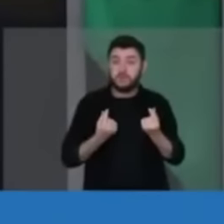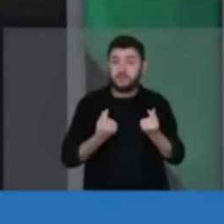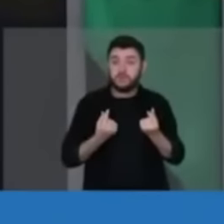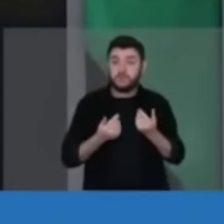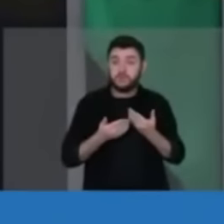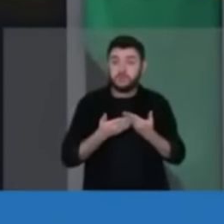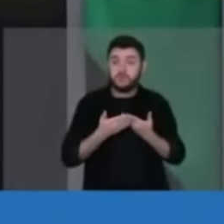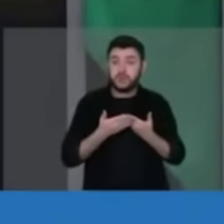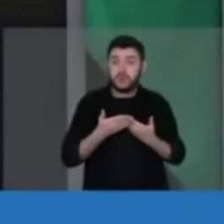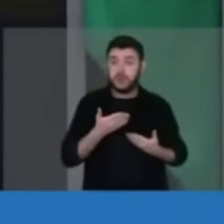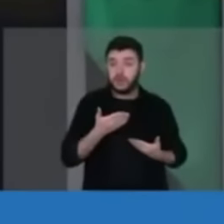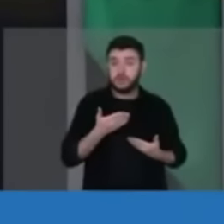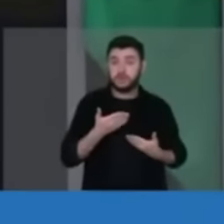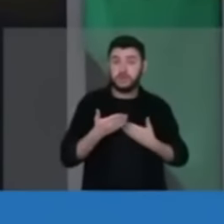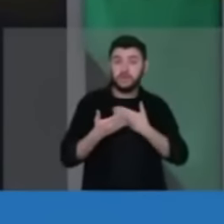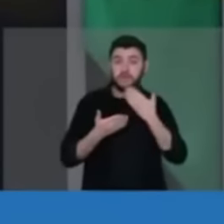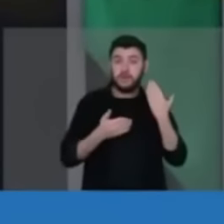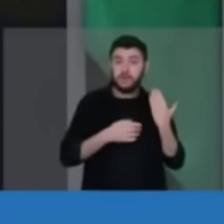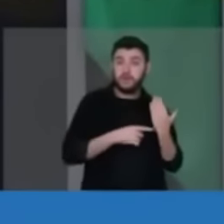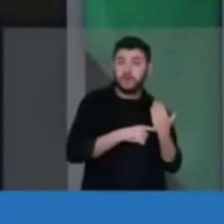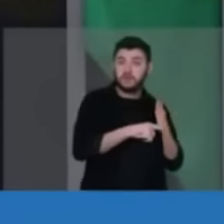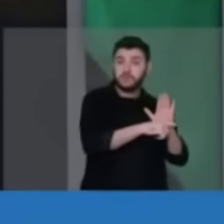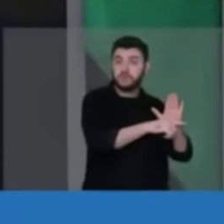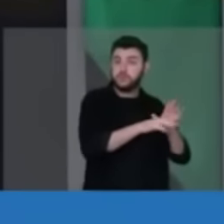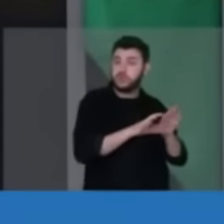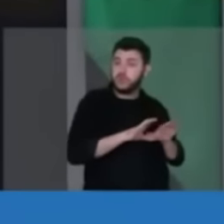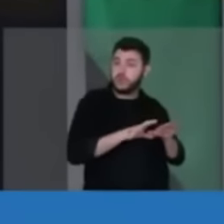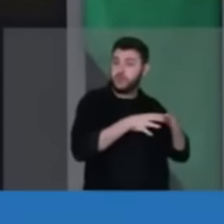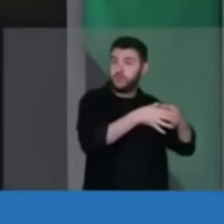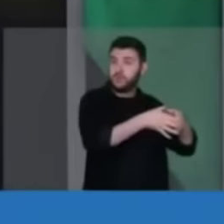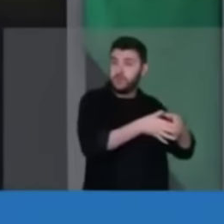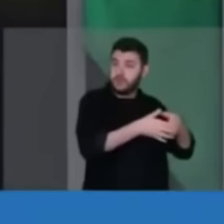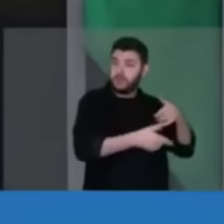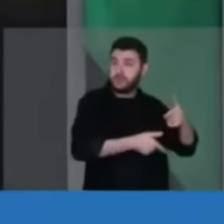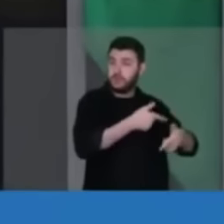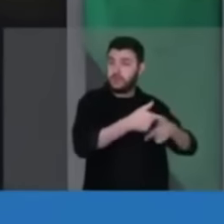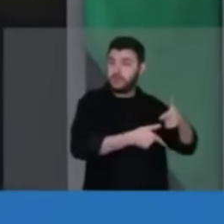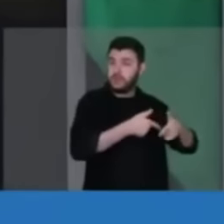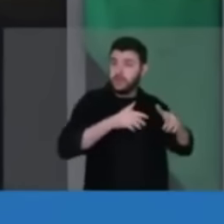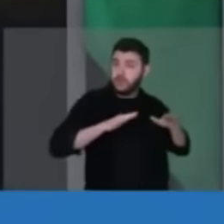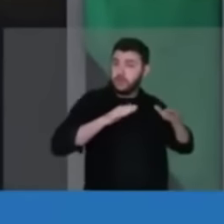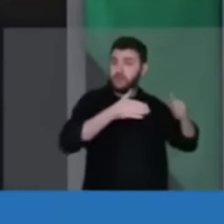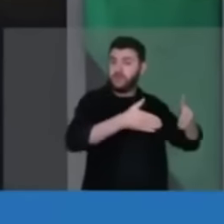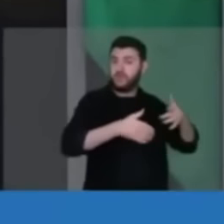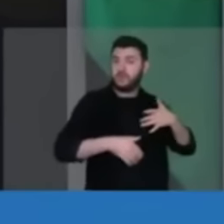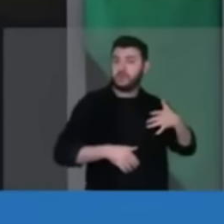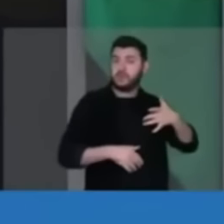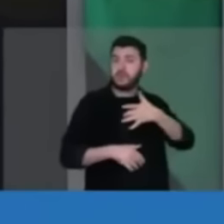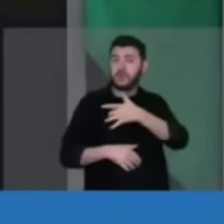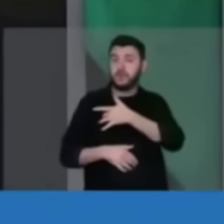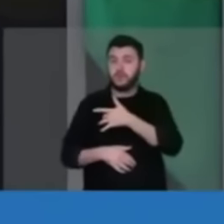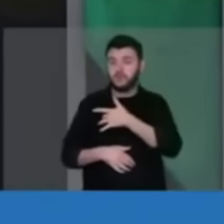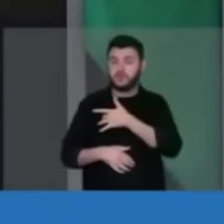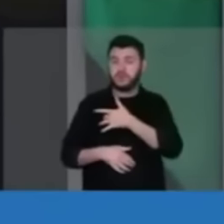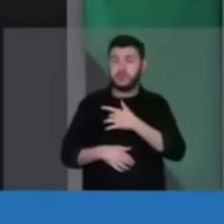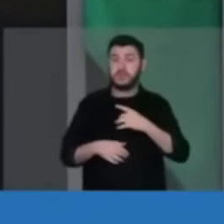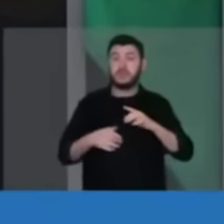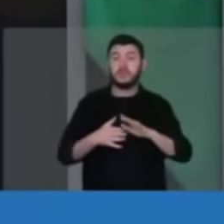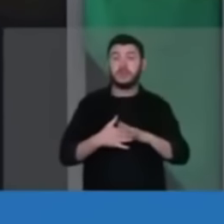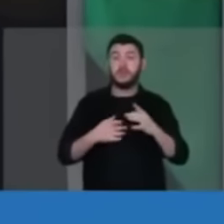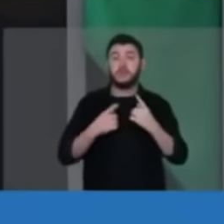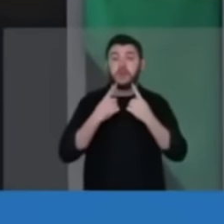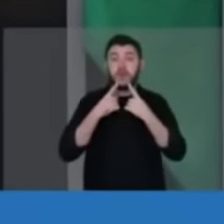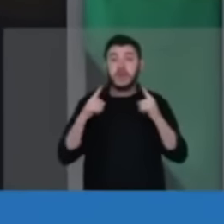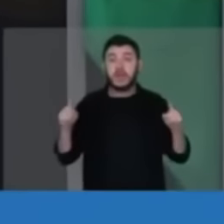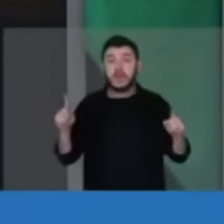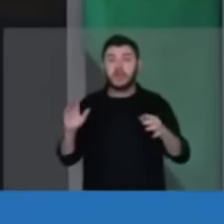então se alguma crítica pudesse ser feito seria dirigido aos presidentes de comissão de saúde que estão